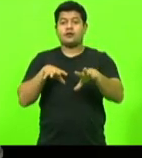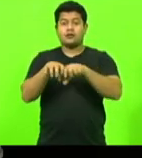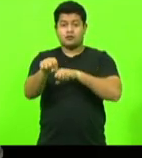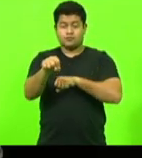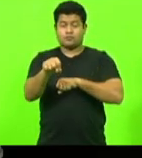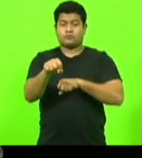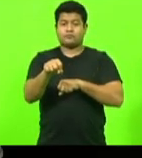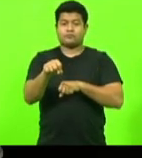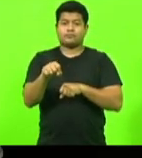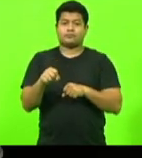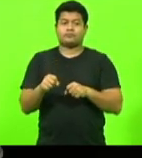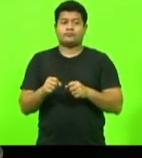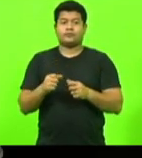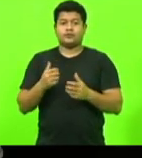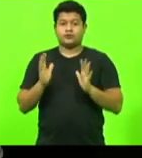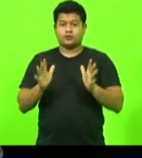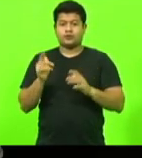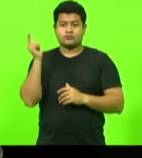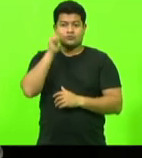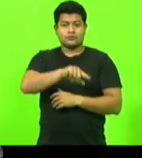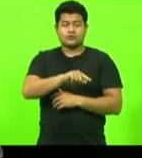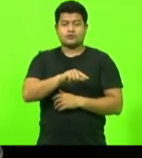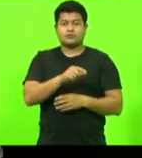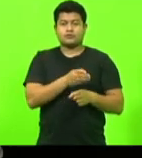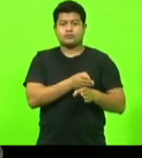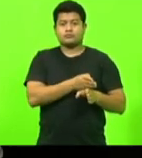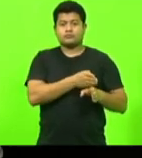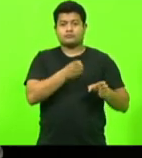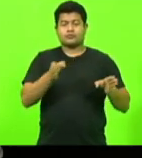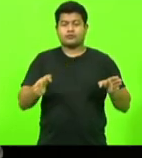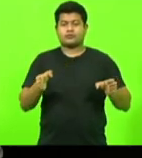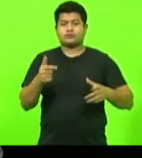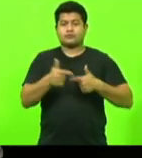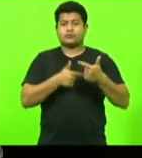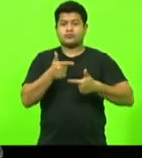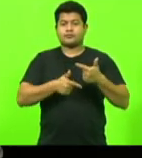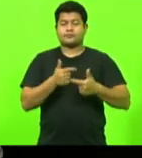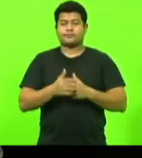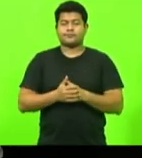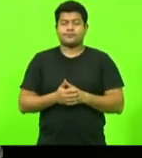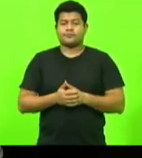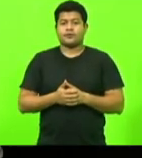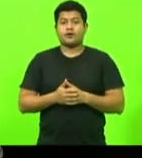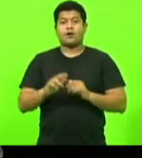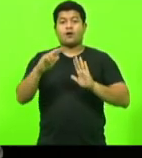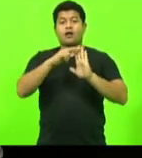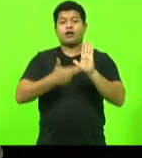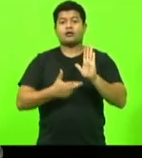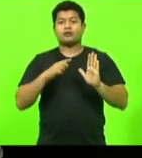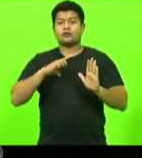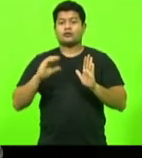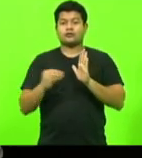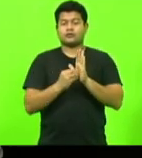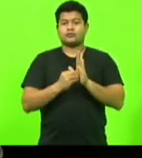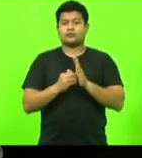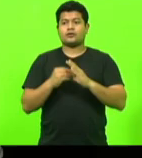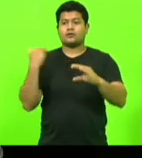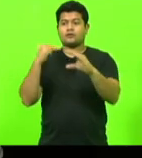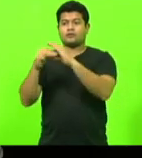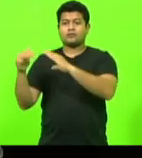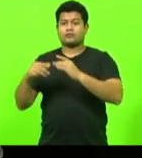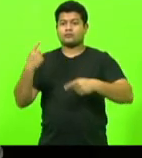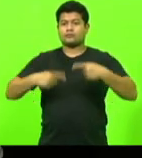aferidos ao longo do tempo. No relatório estão contidos os encaminhamentos que foram deliberados